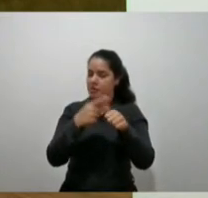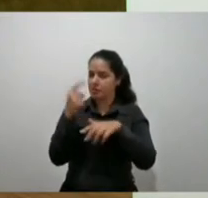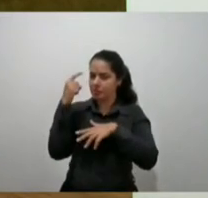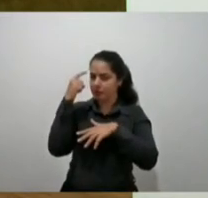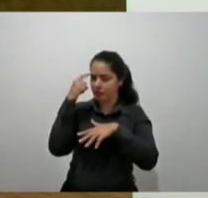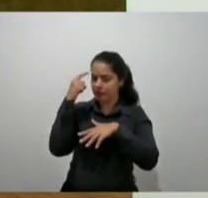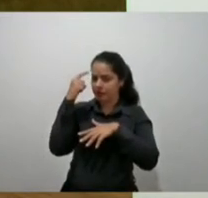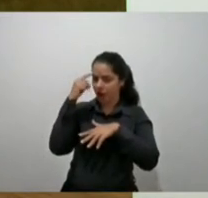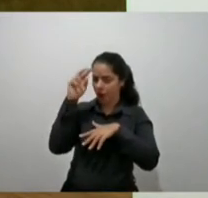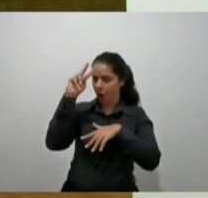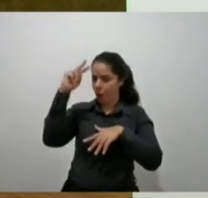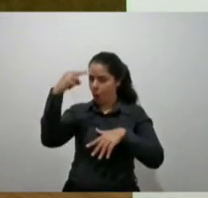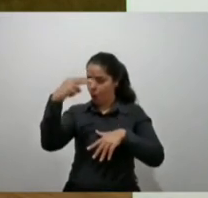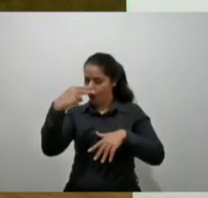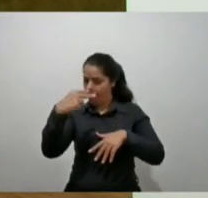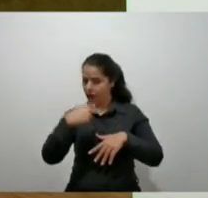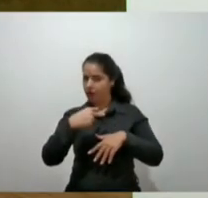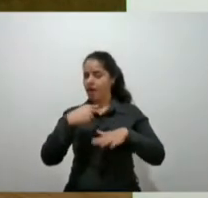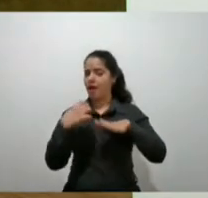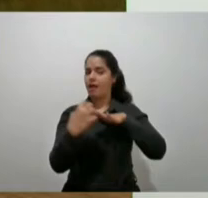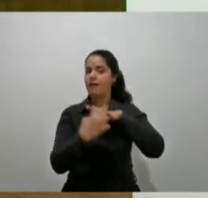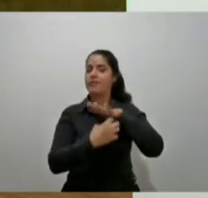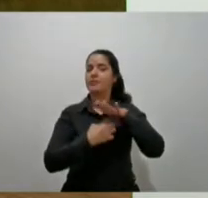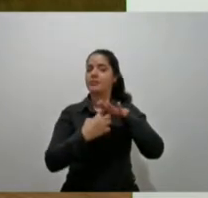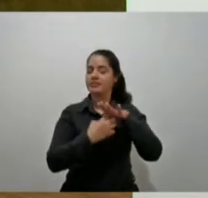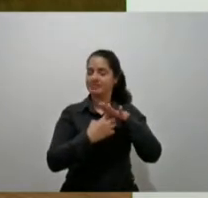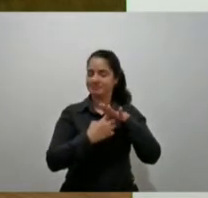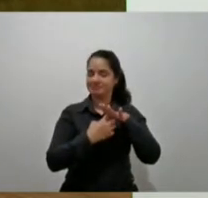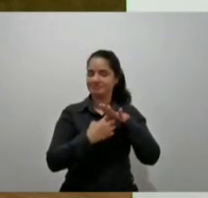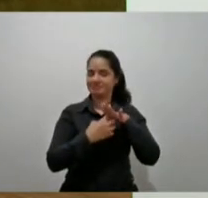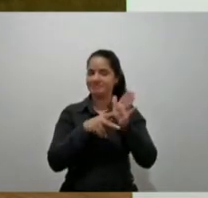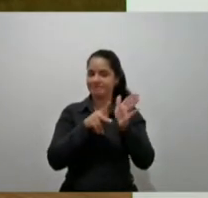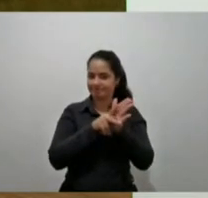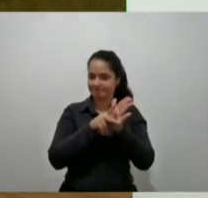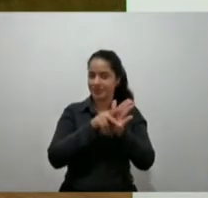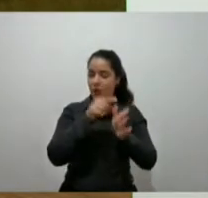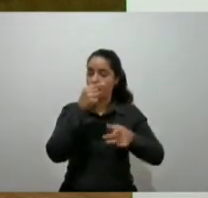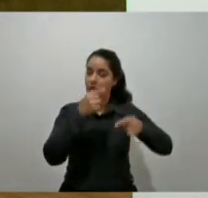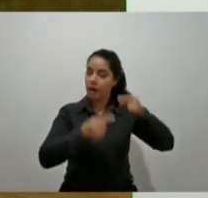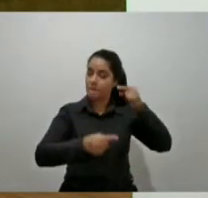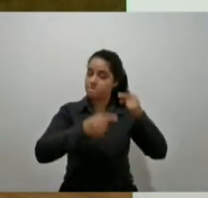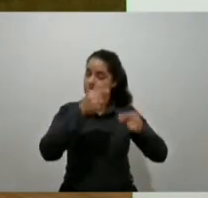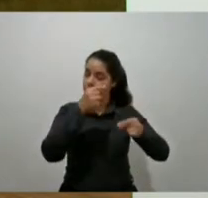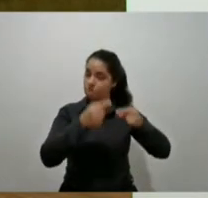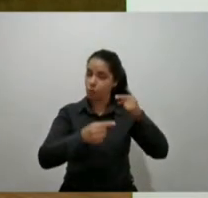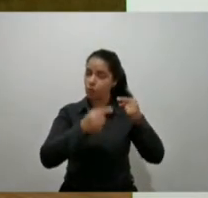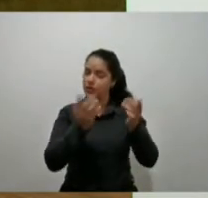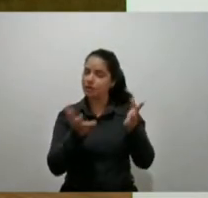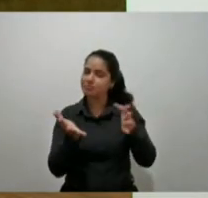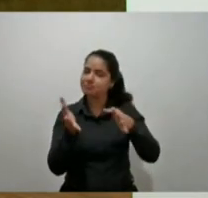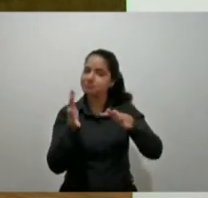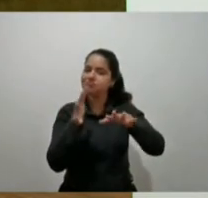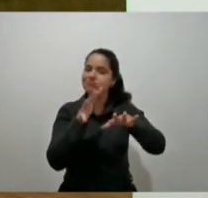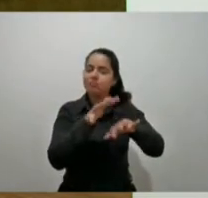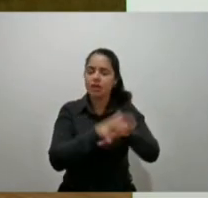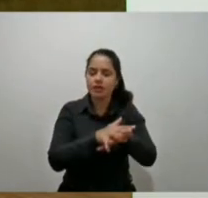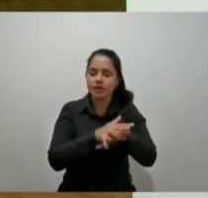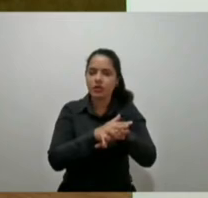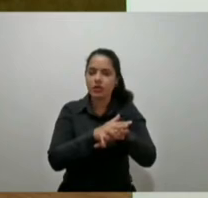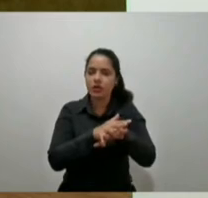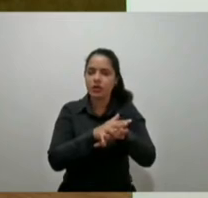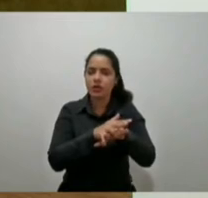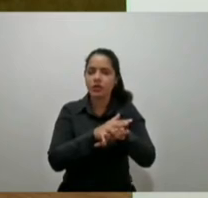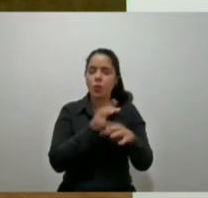empresas terem, na sua política de integridade, uma visão de inclusão, uma visão